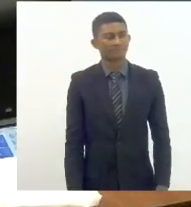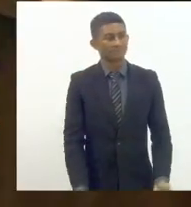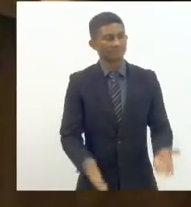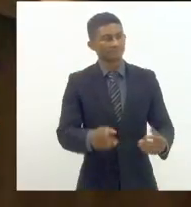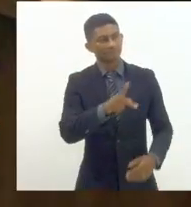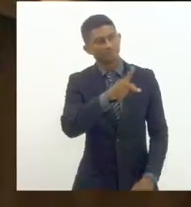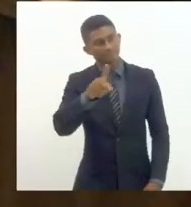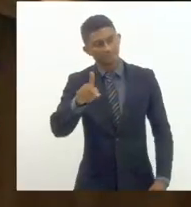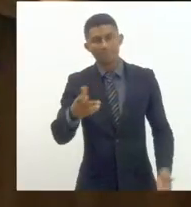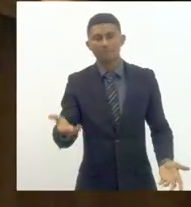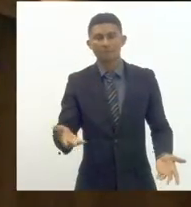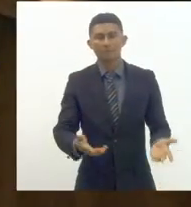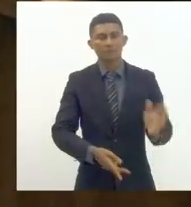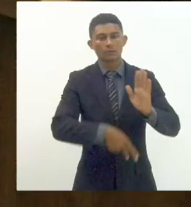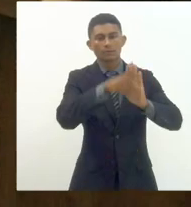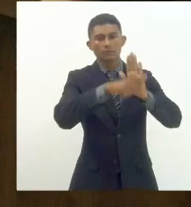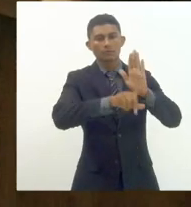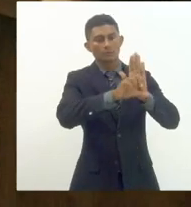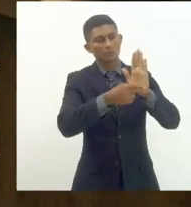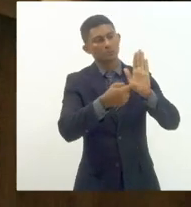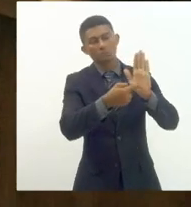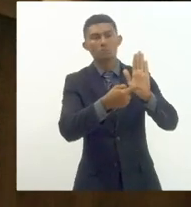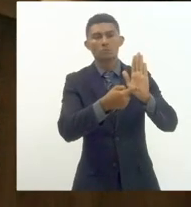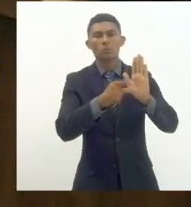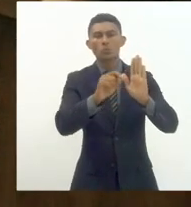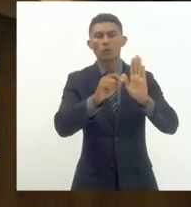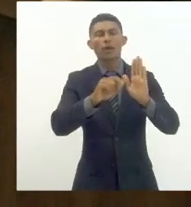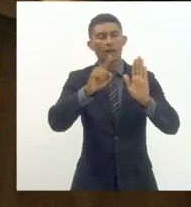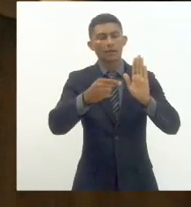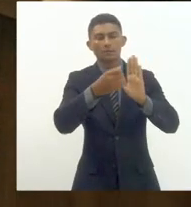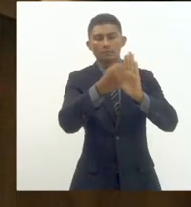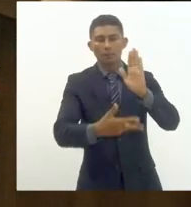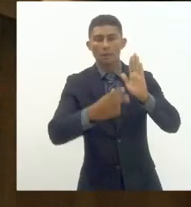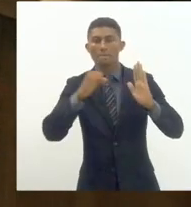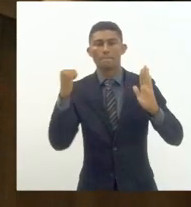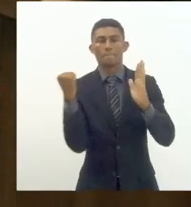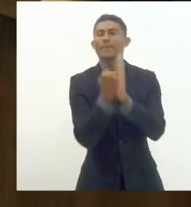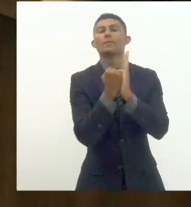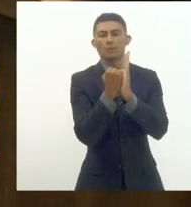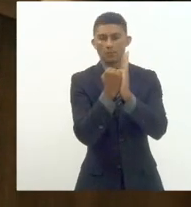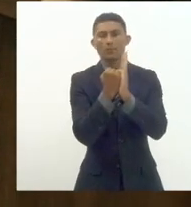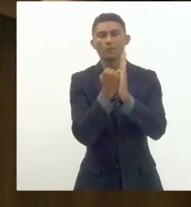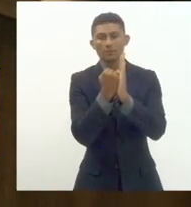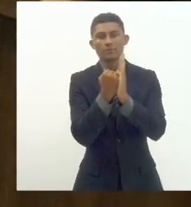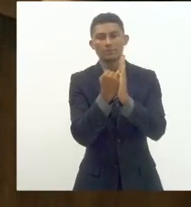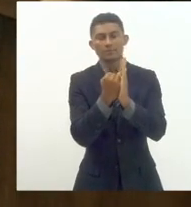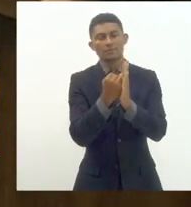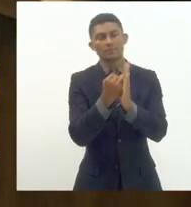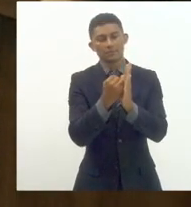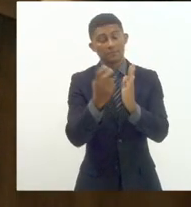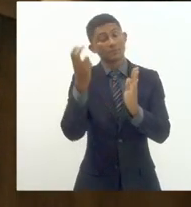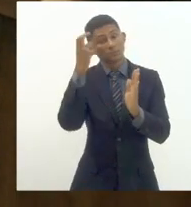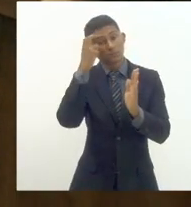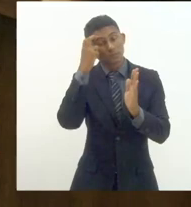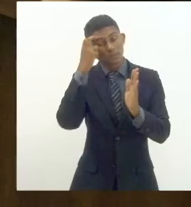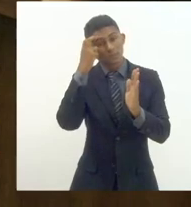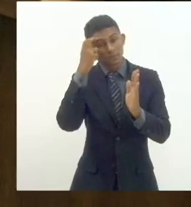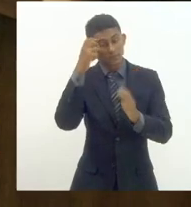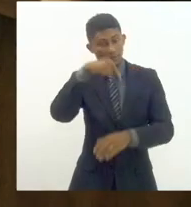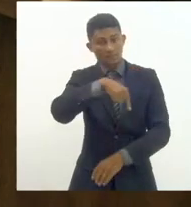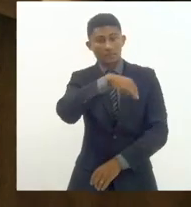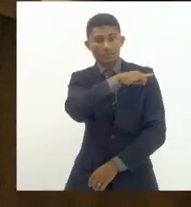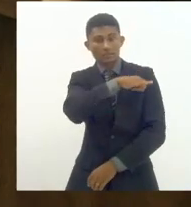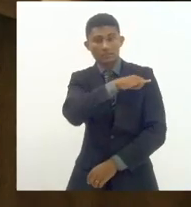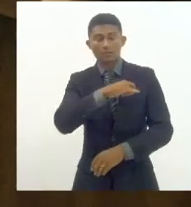Presidente, trata-se do projeto de lei que declara patrimônio cultural e material do Estado do Rio de Janeiro os cursos profissionalizantes de técnico